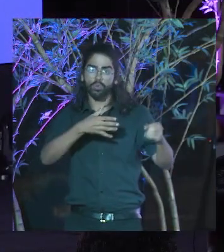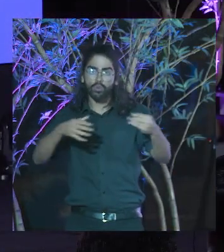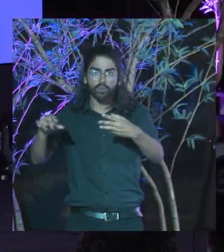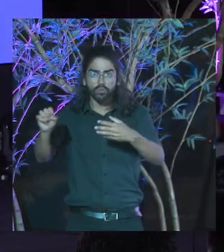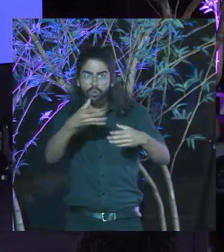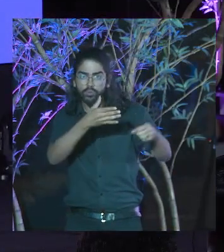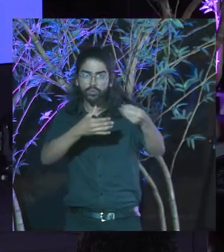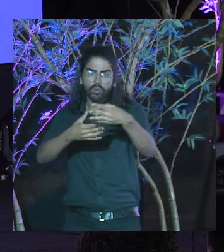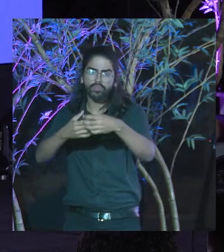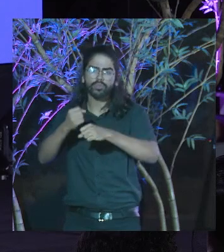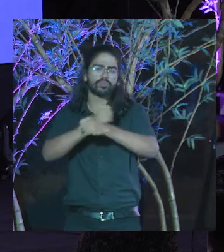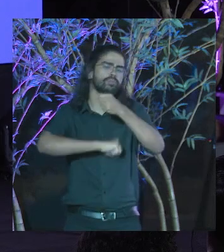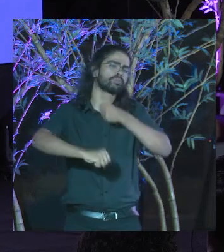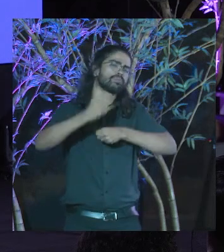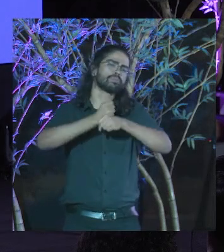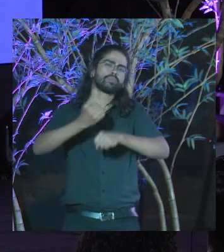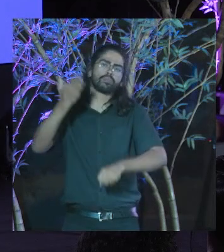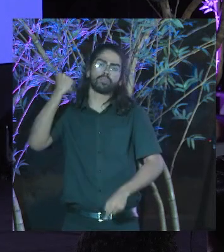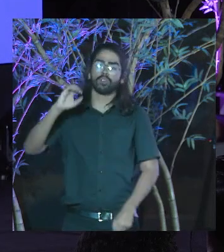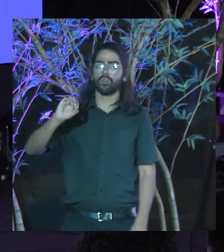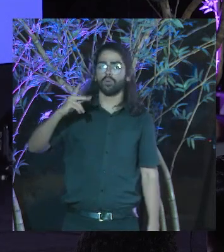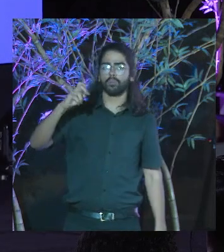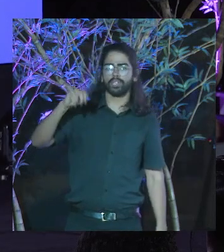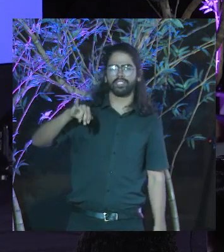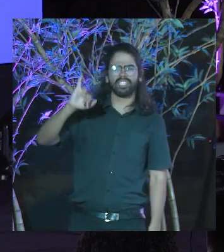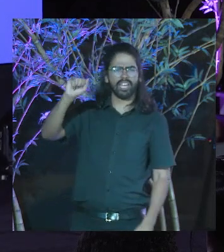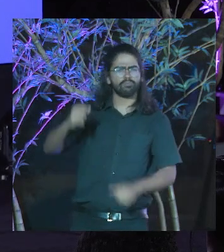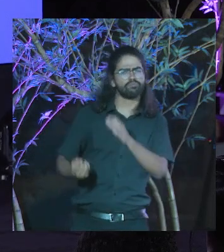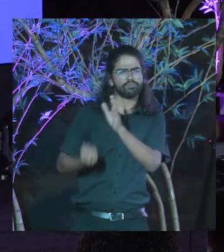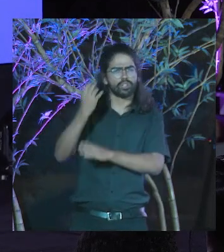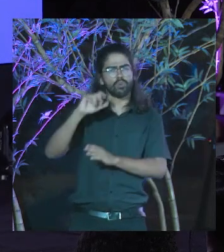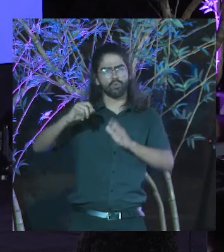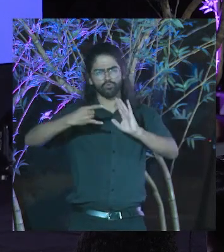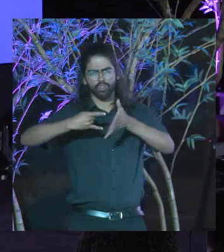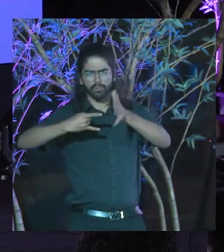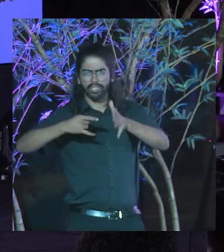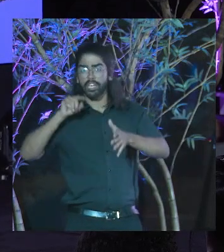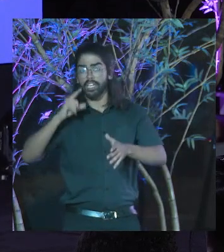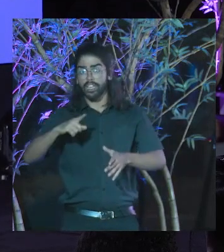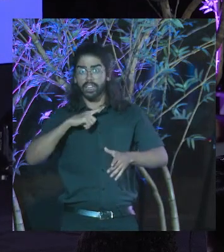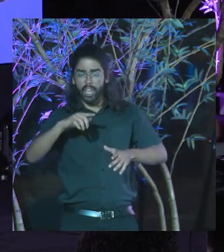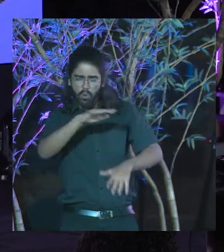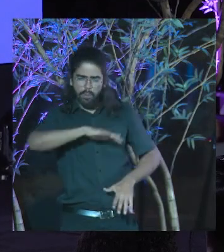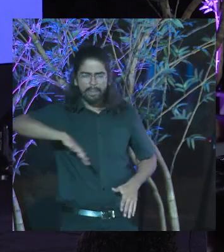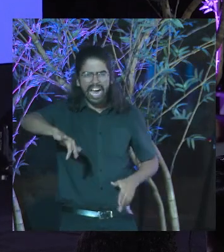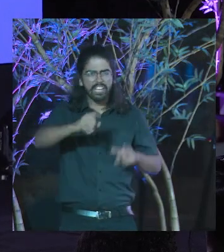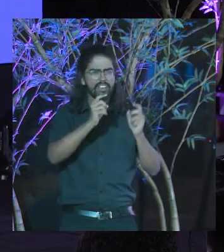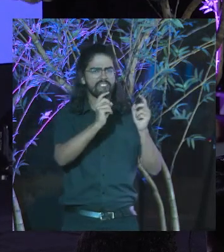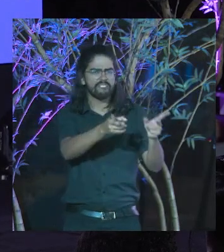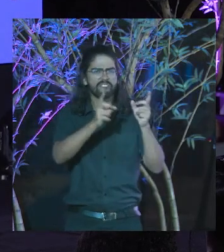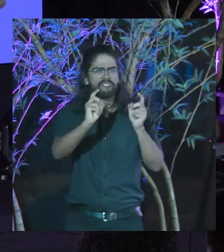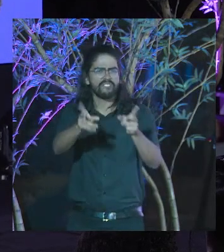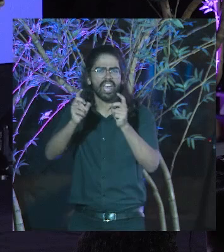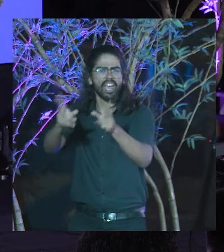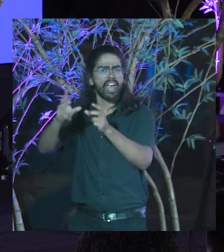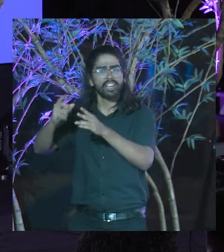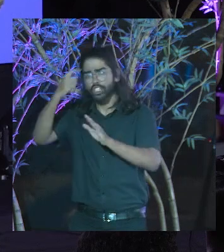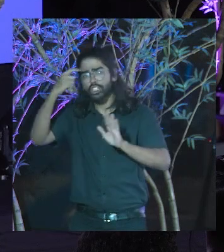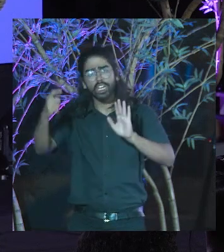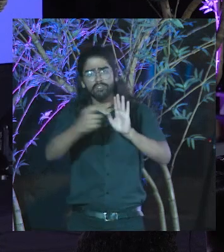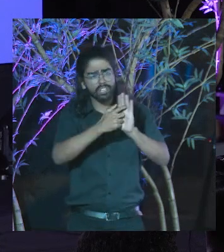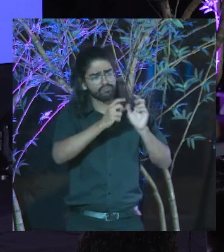No ano passado, a OpenAI, que é a produtora ChatGPT, criou um marketplace de agentes